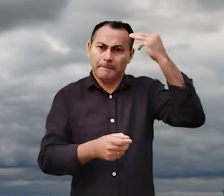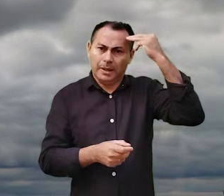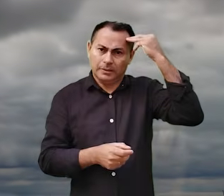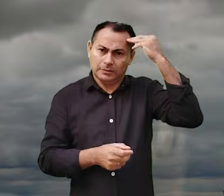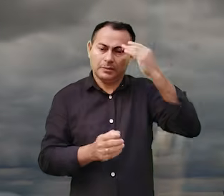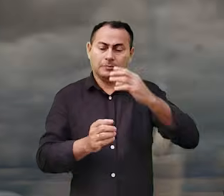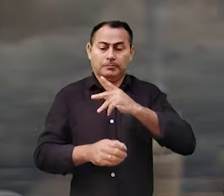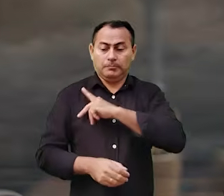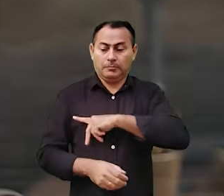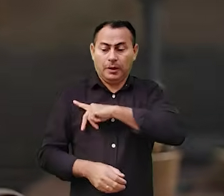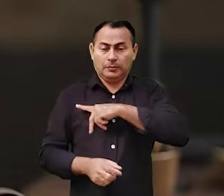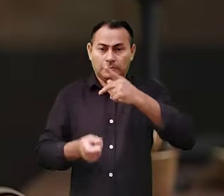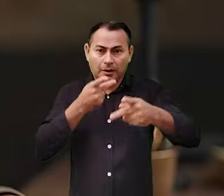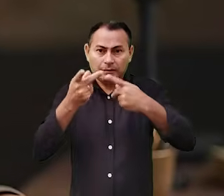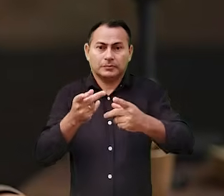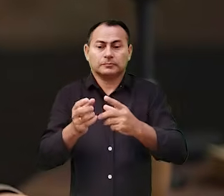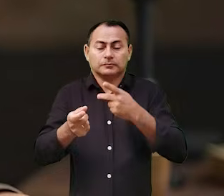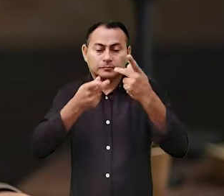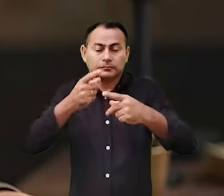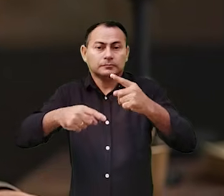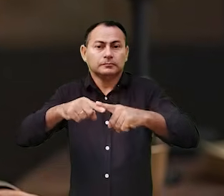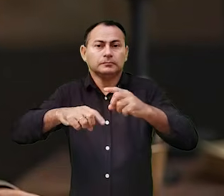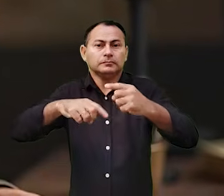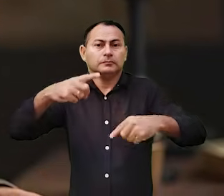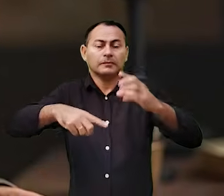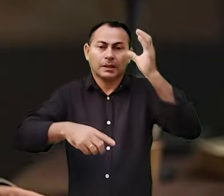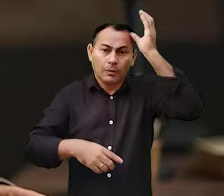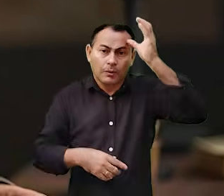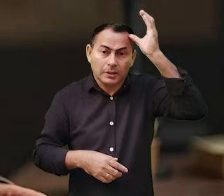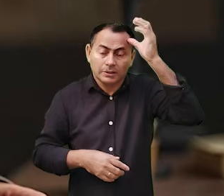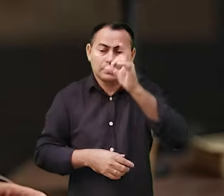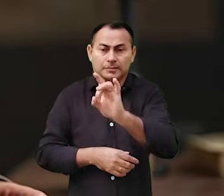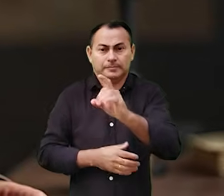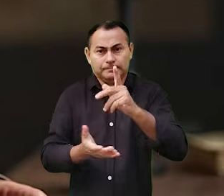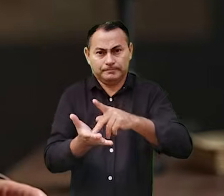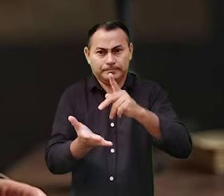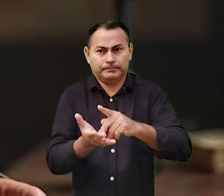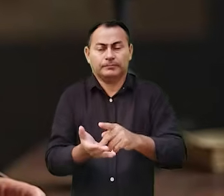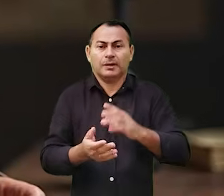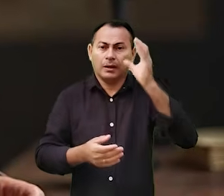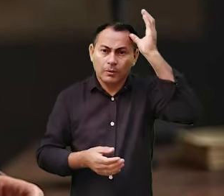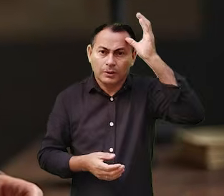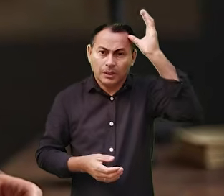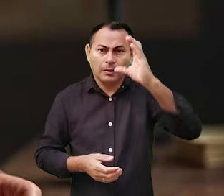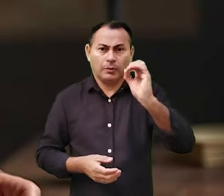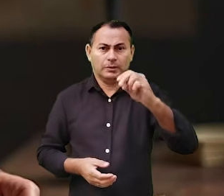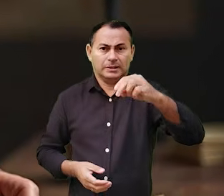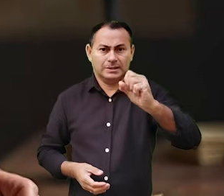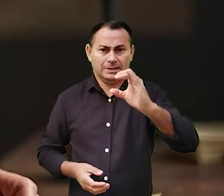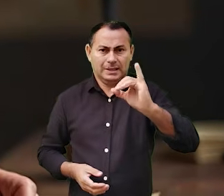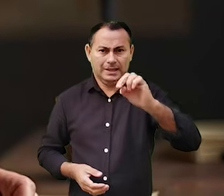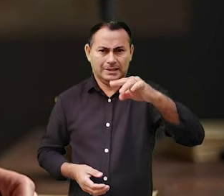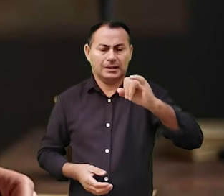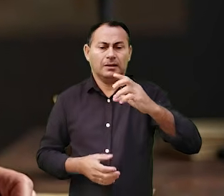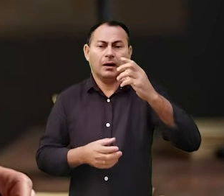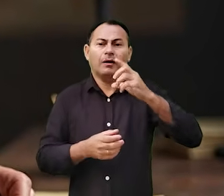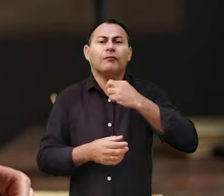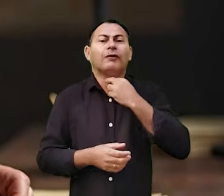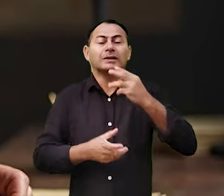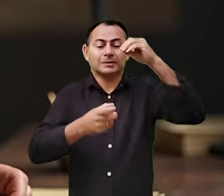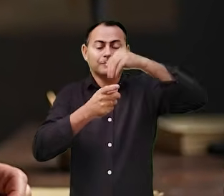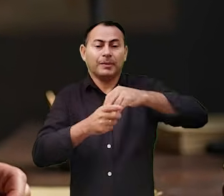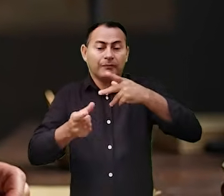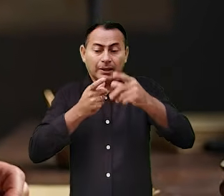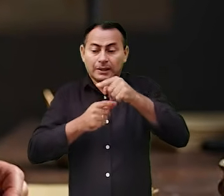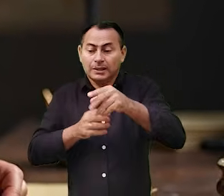mente. Ele dizendo isso, que se tratava de uma questão de consciência, na verdade. A consciência é aquela voz interior